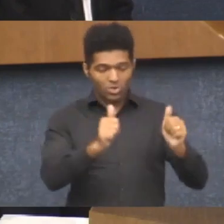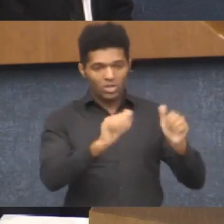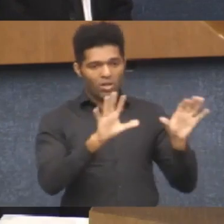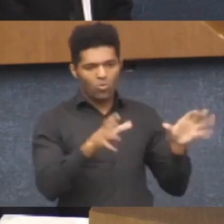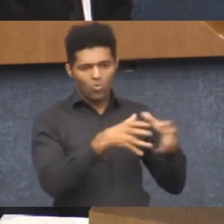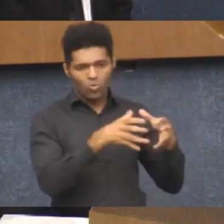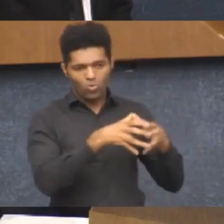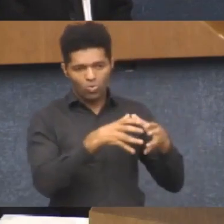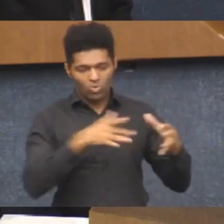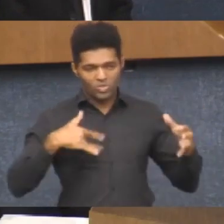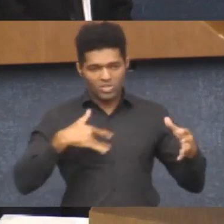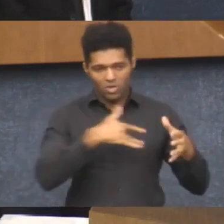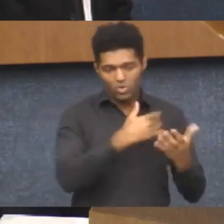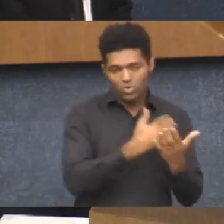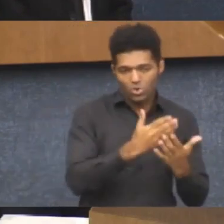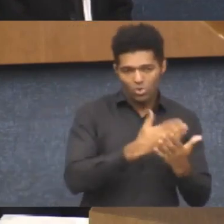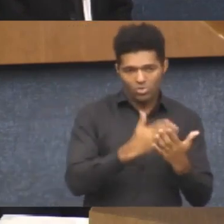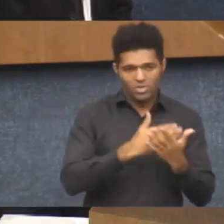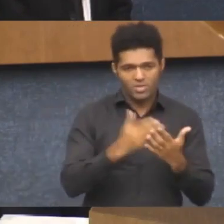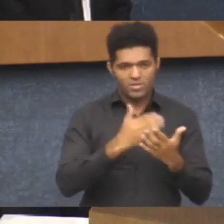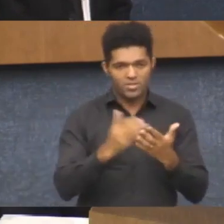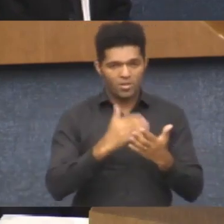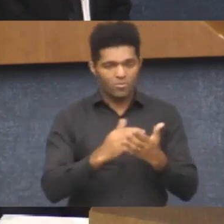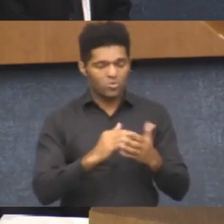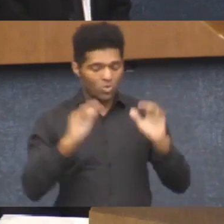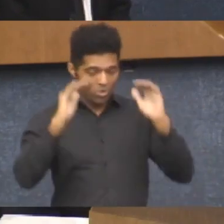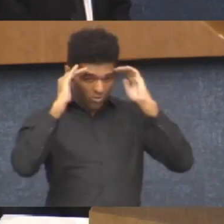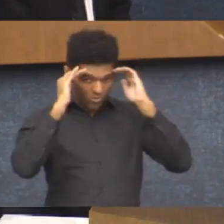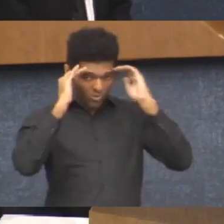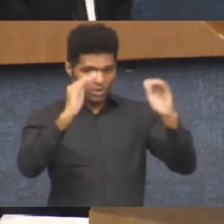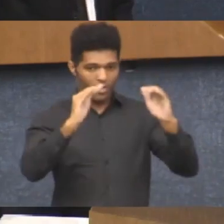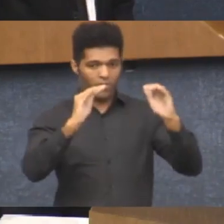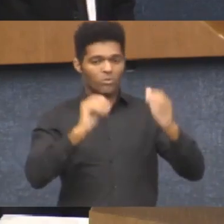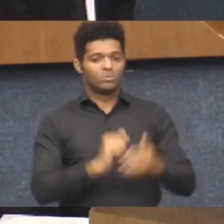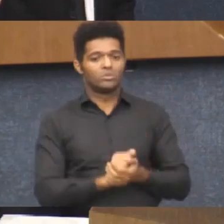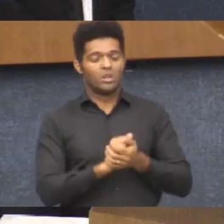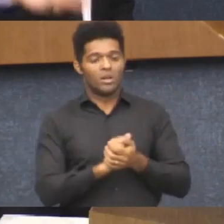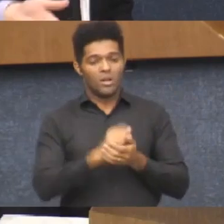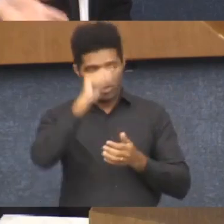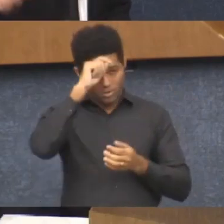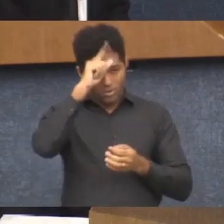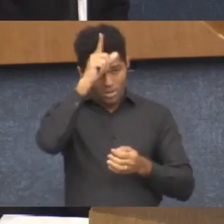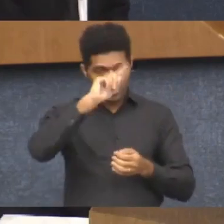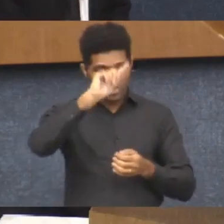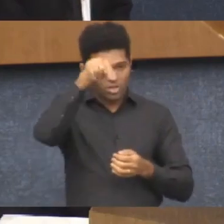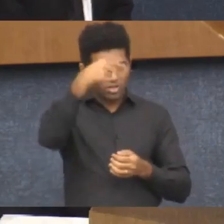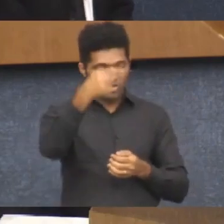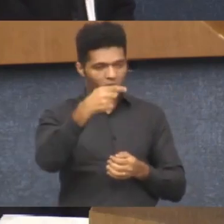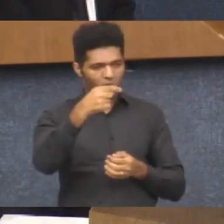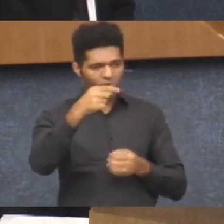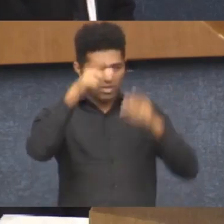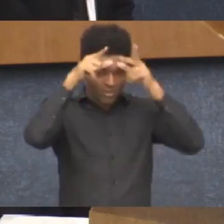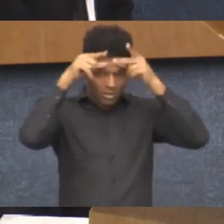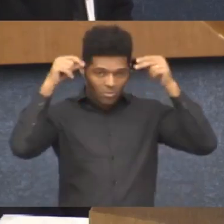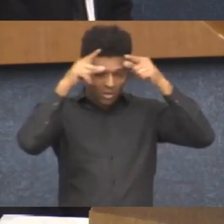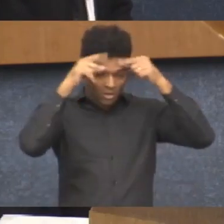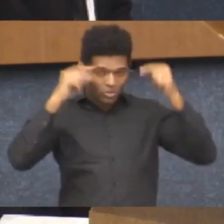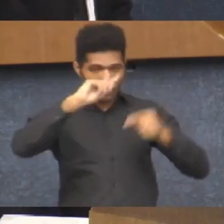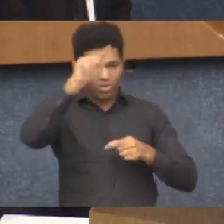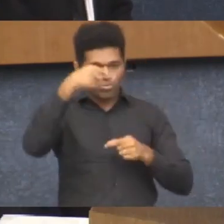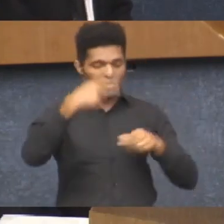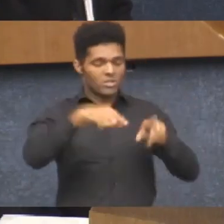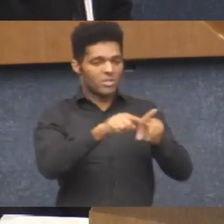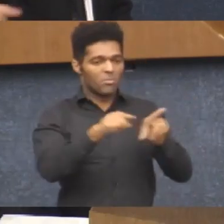aliás, começamos com a homenagem à enfermagem, né, na Semana da Enfermagem, em maio. Em seguida, homenageamos também os ACSs, agora em outubro, né?